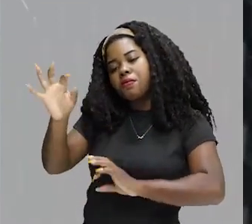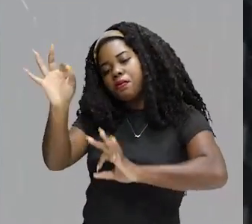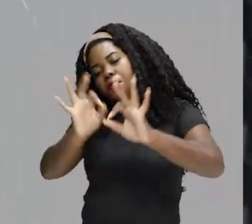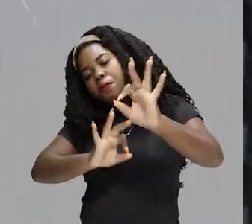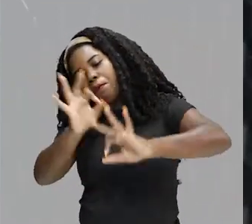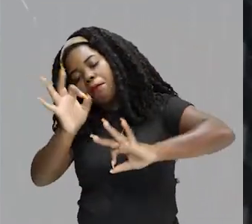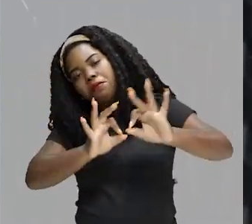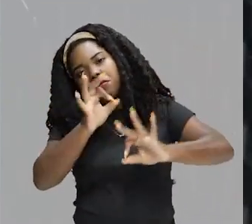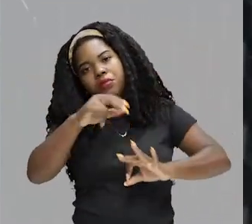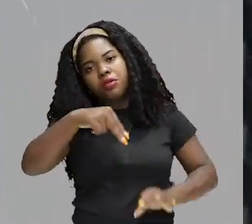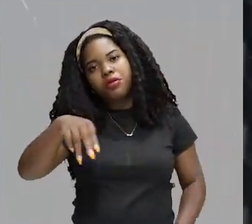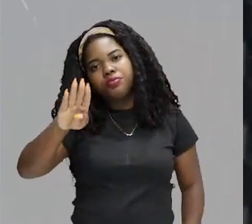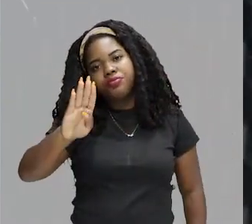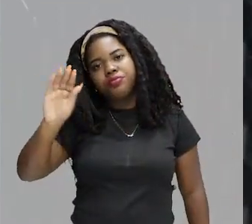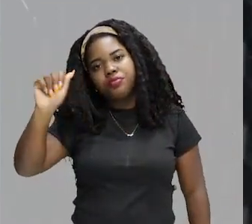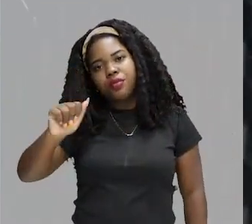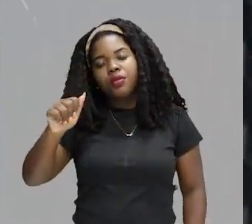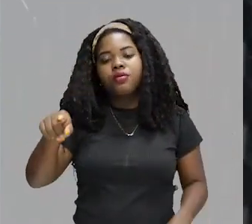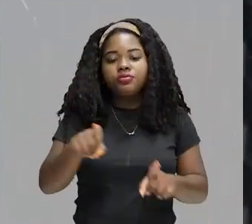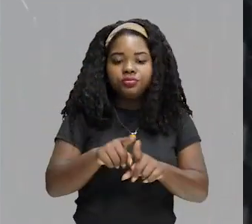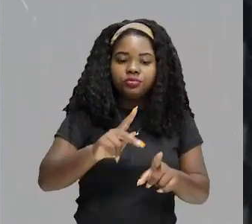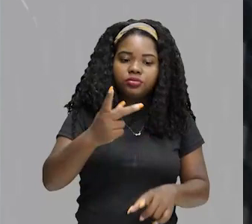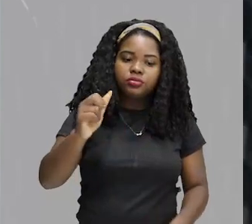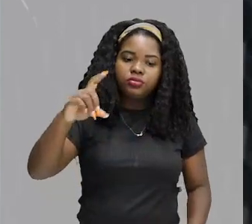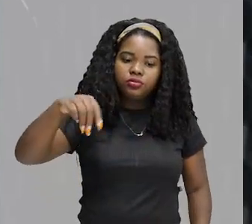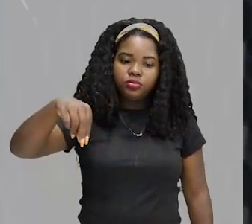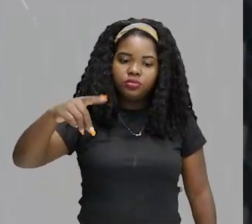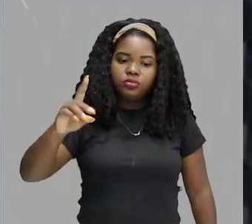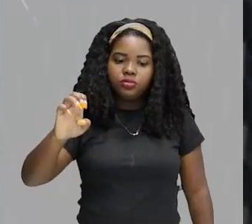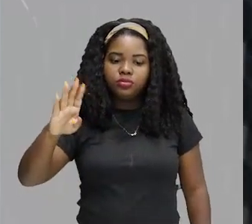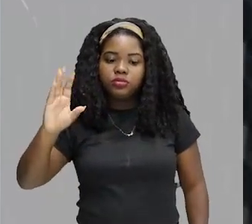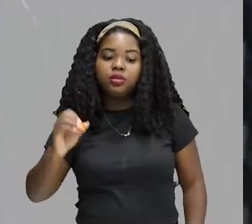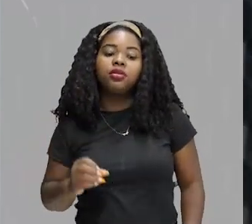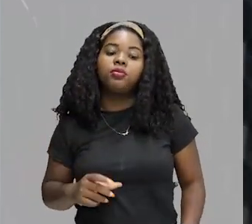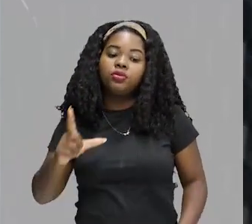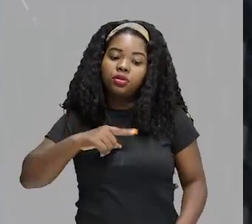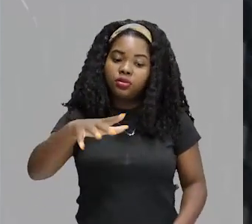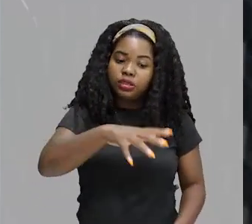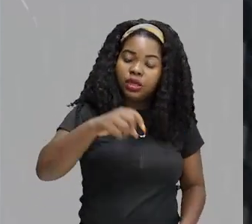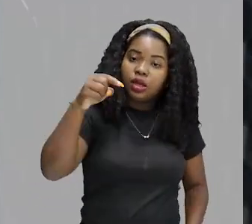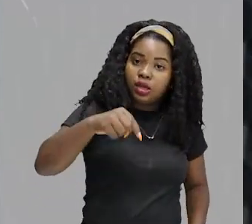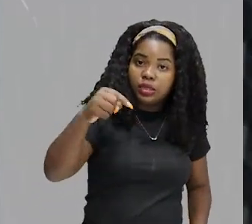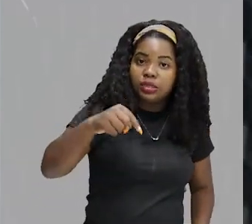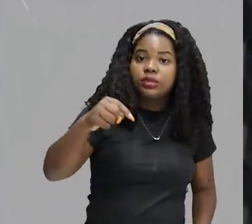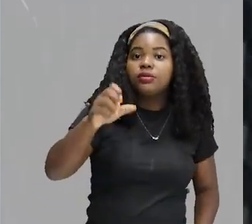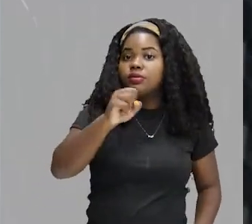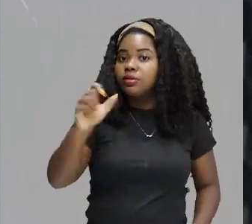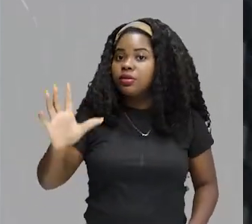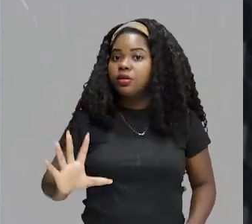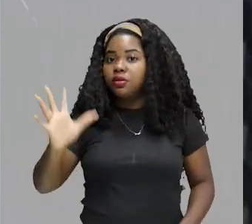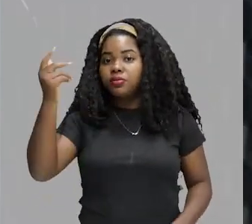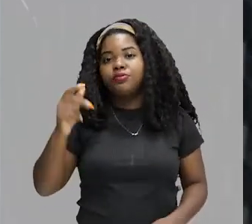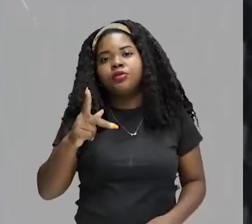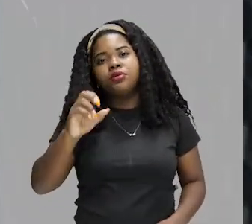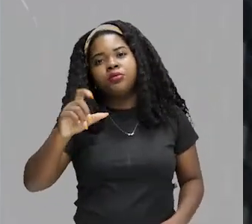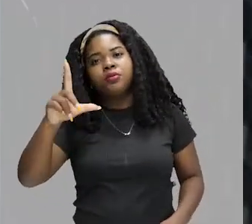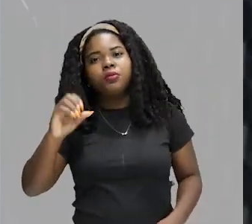reorganização que a confederação passou. O handebol vem buscando seu espaço aqui, mas aqui acontece bastante. O polo aquático,